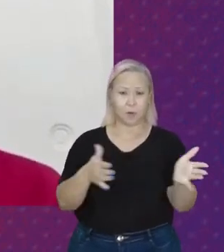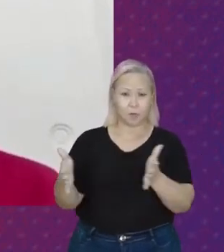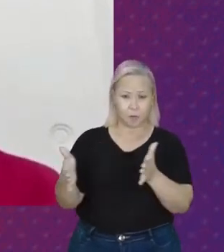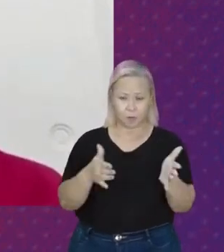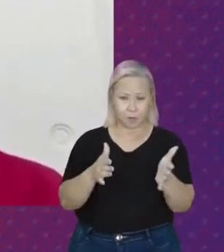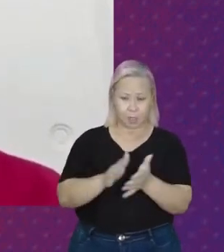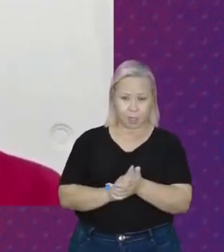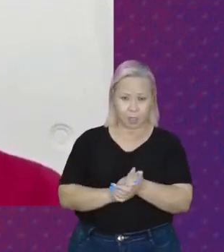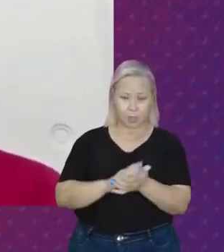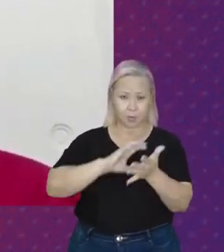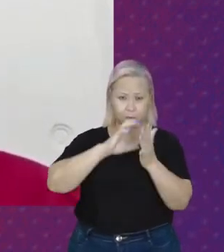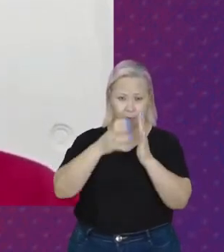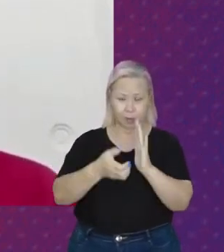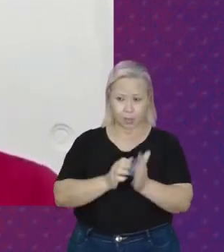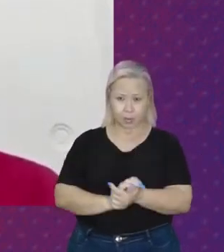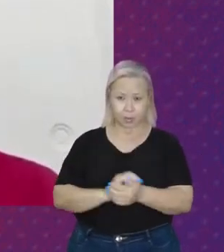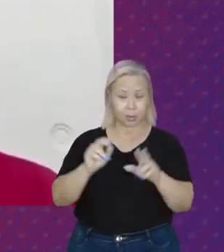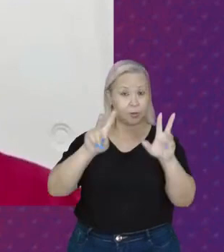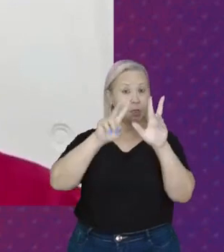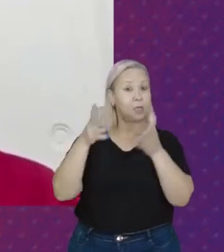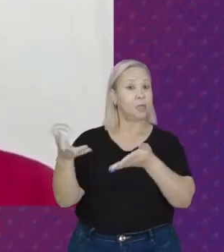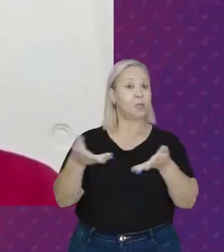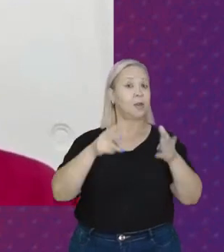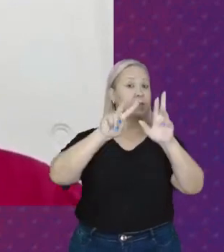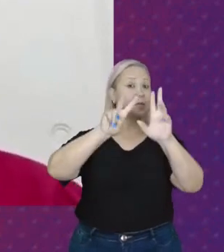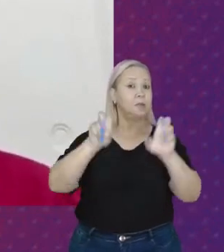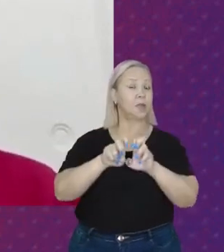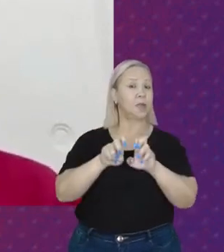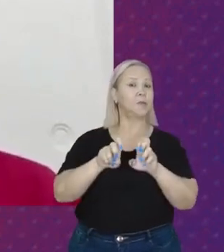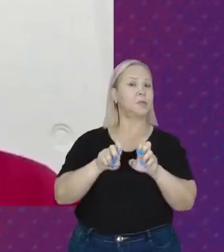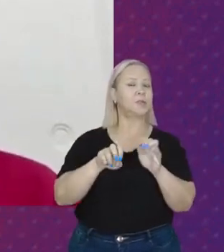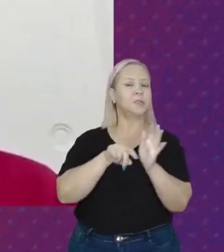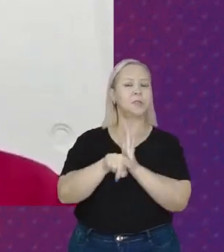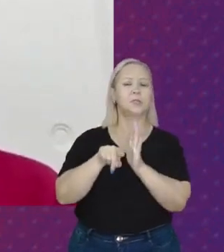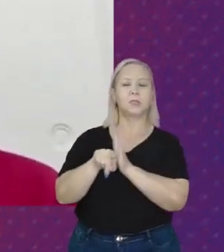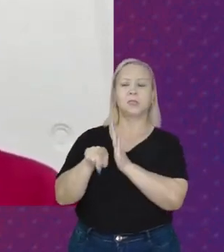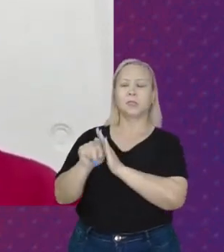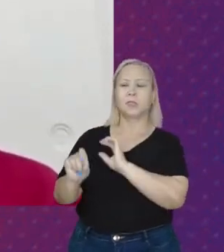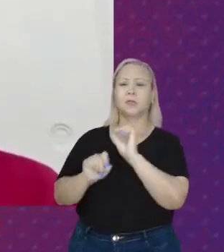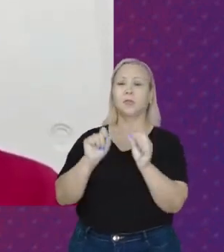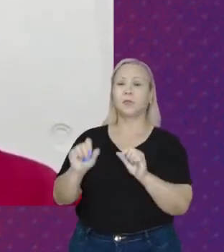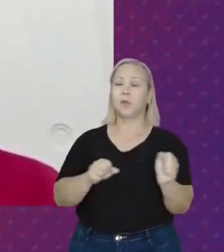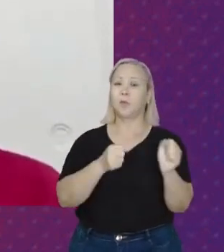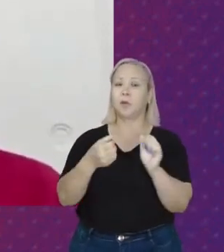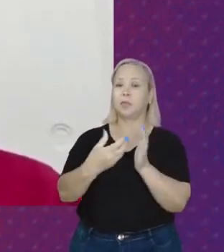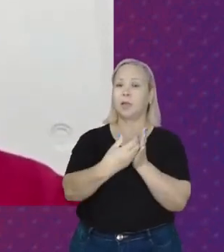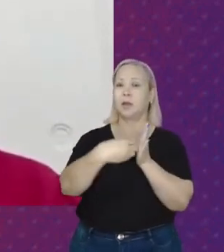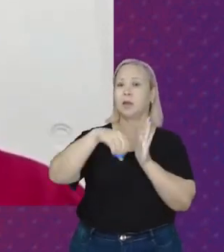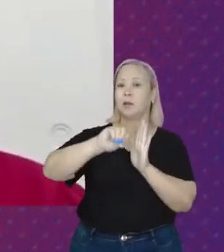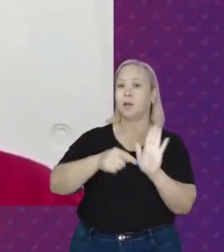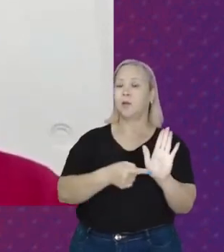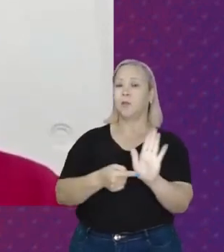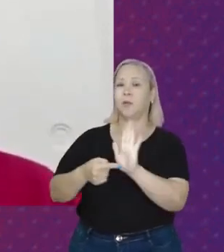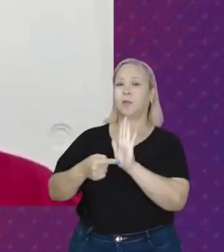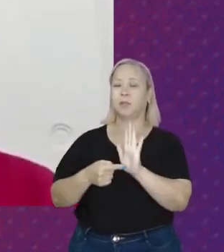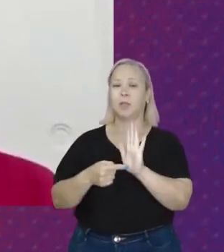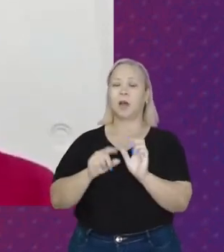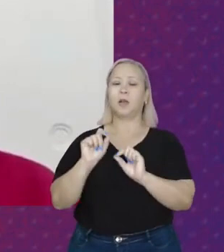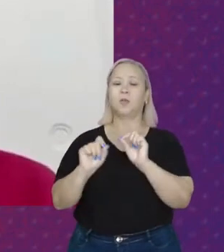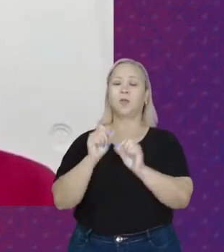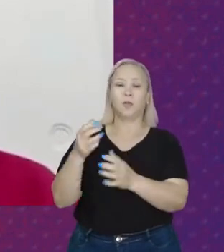partido temas e questões que podem, sim, ser um indicador daquilo que a gente